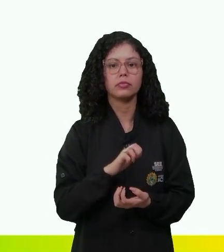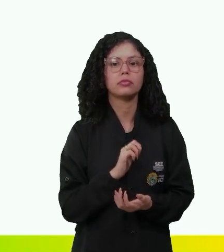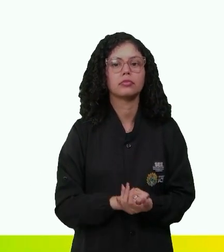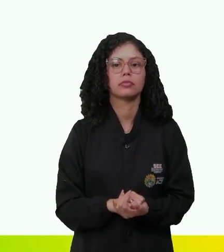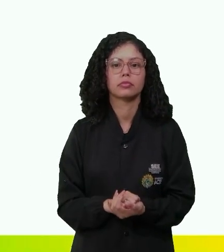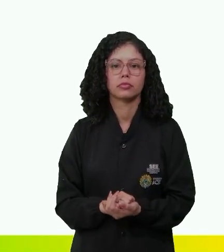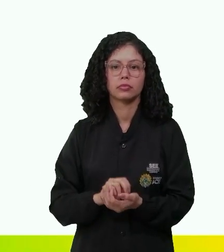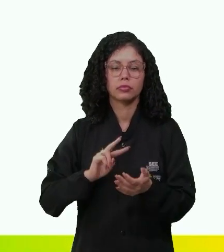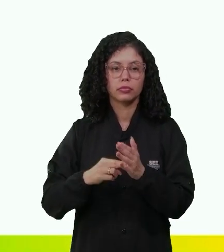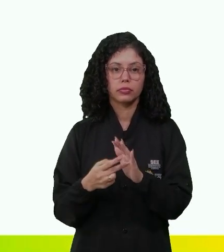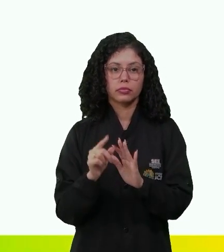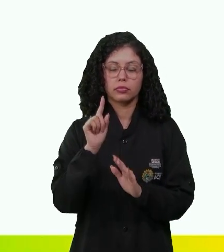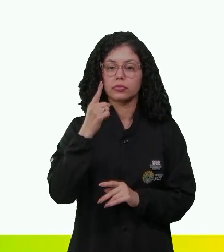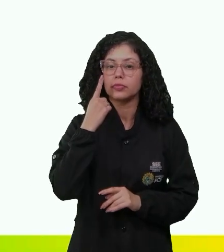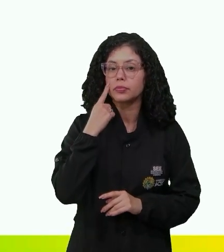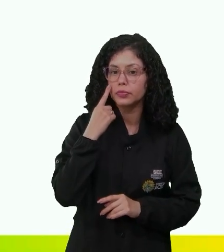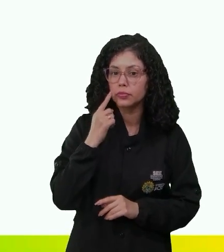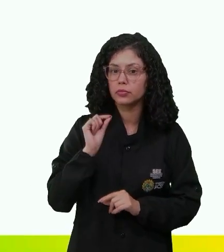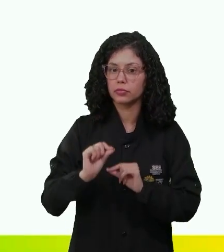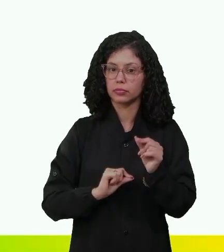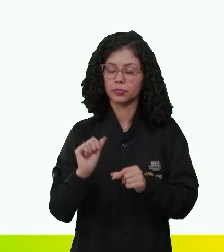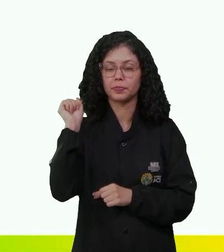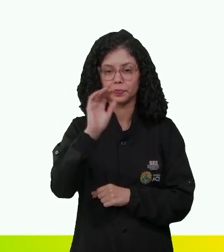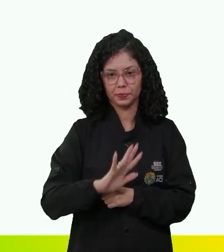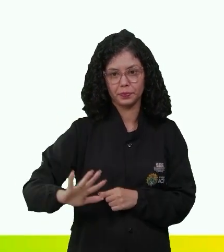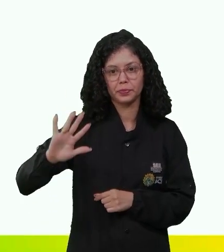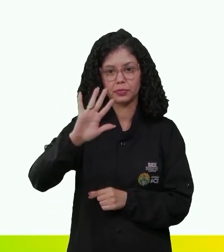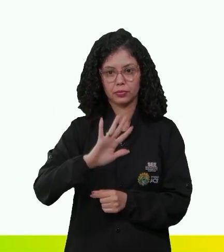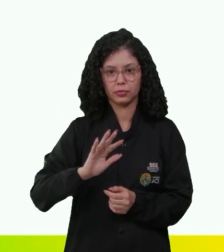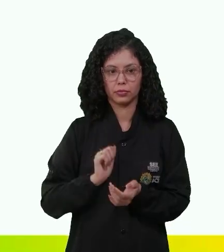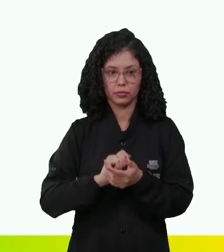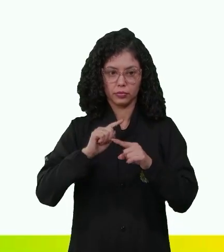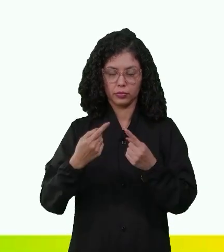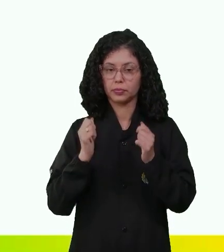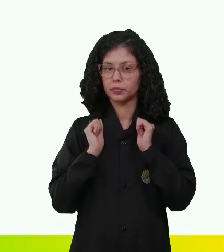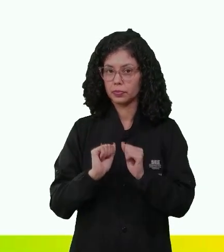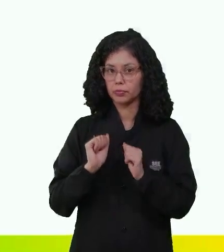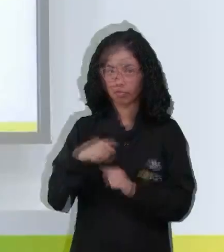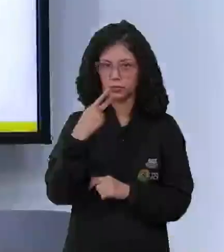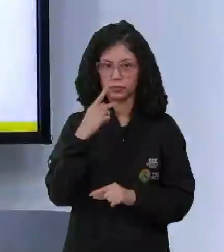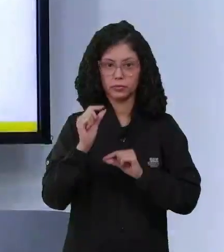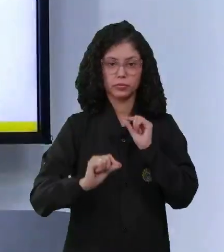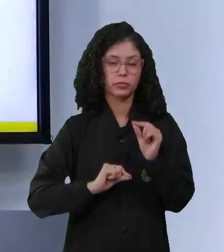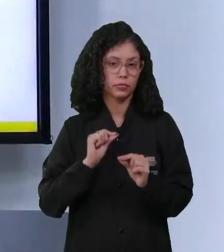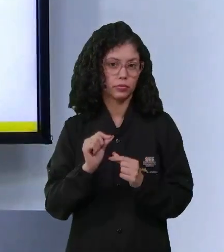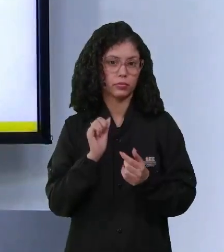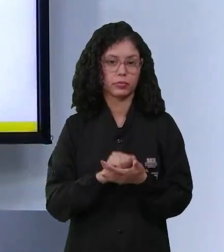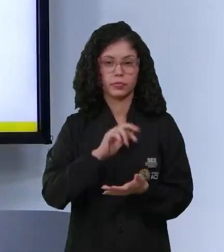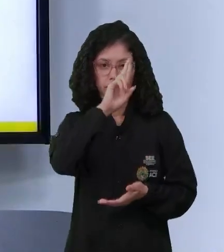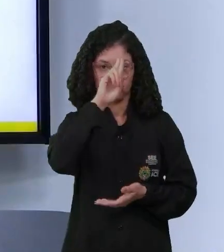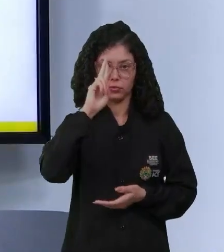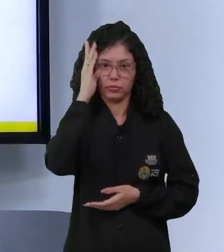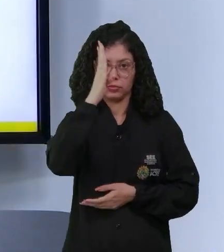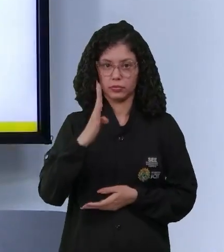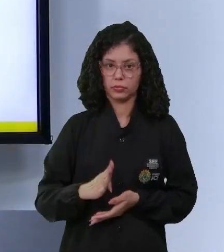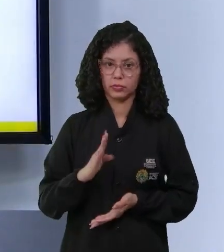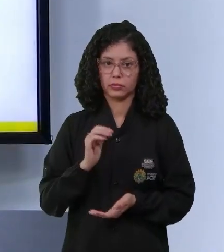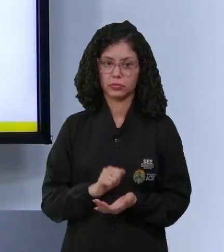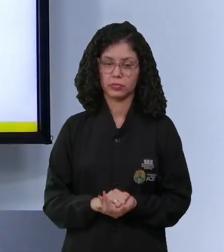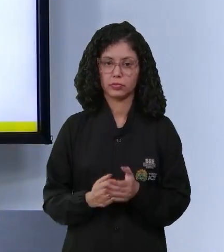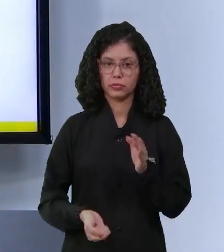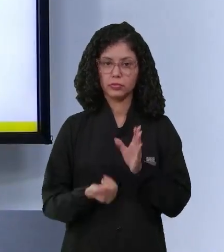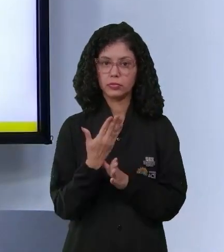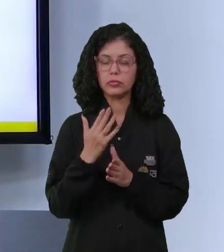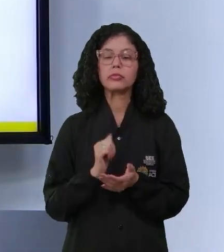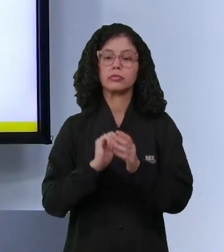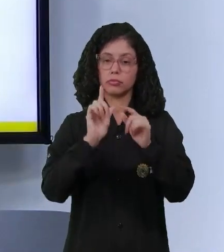Não revolucionário do ponto de vista geral, mas nós podemos falar que a história do Brasil é uma história